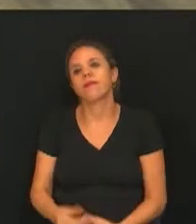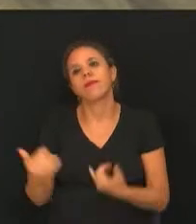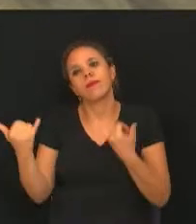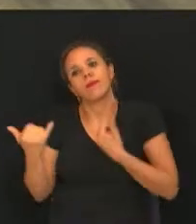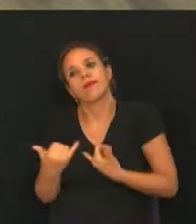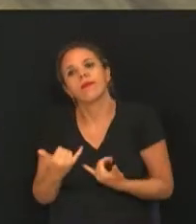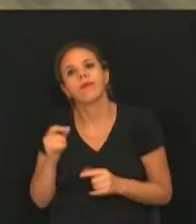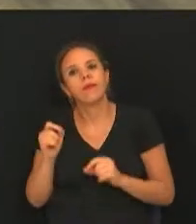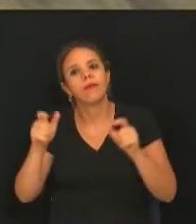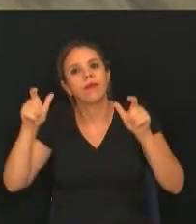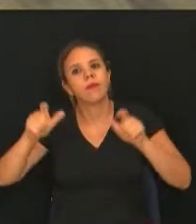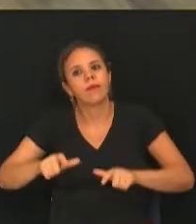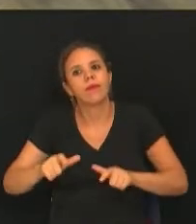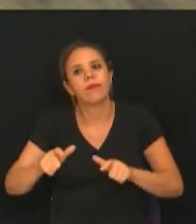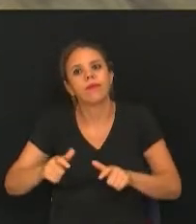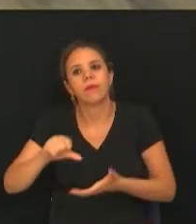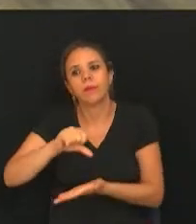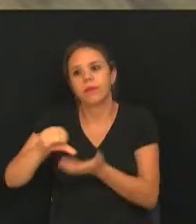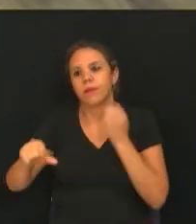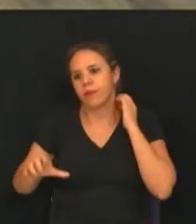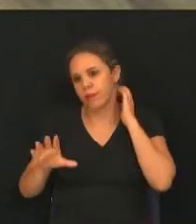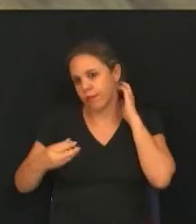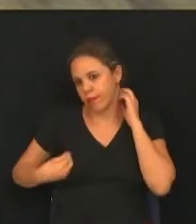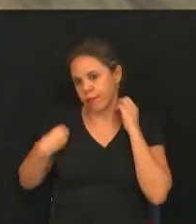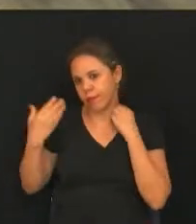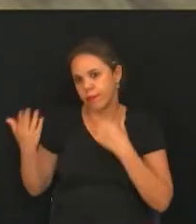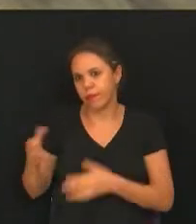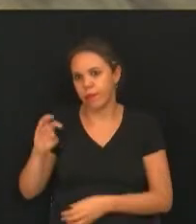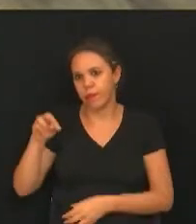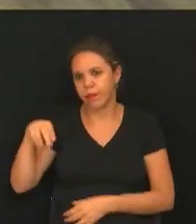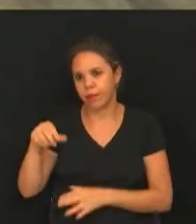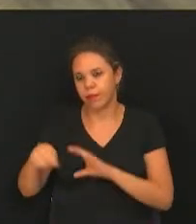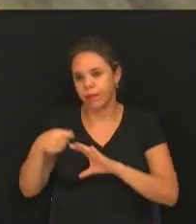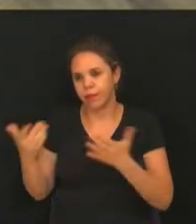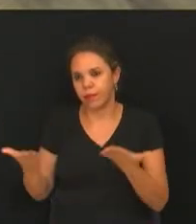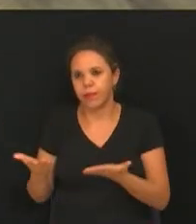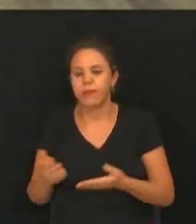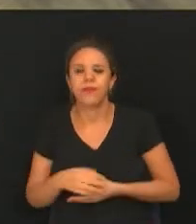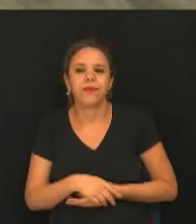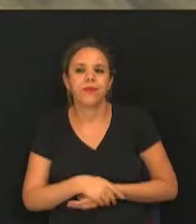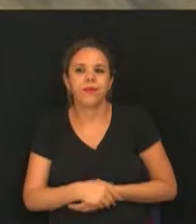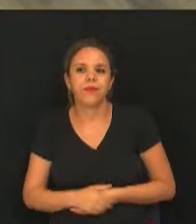que local aí da região central você e o Cristiano estão neste momento.